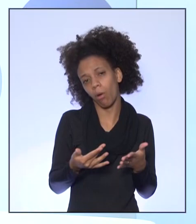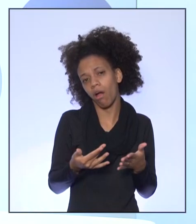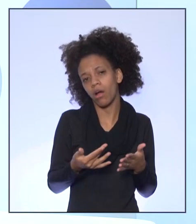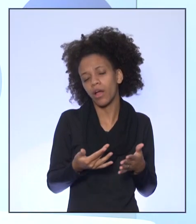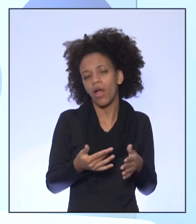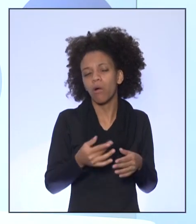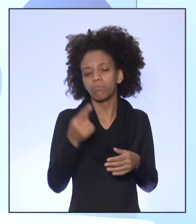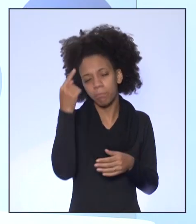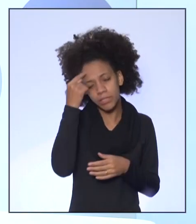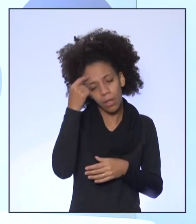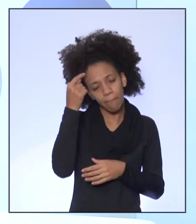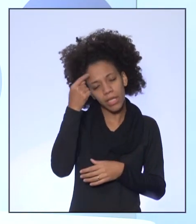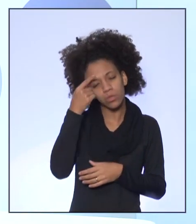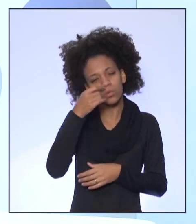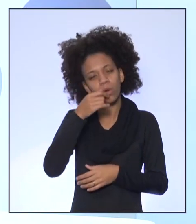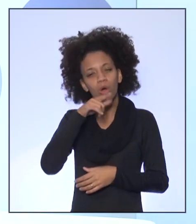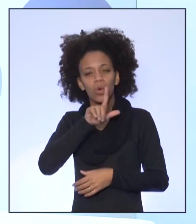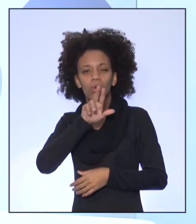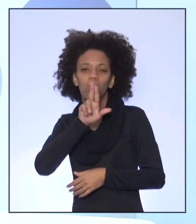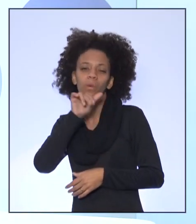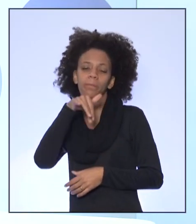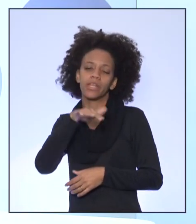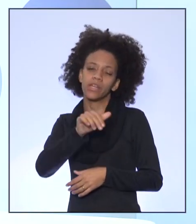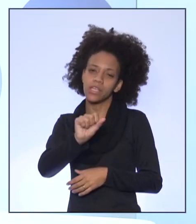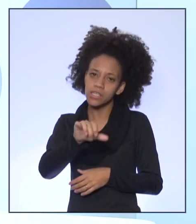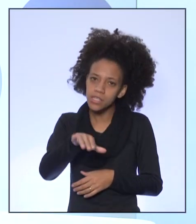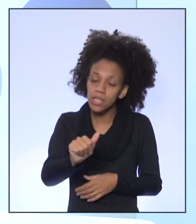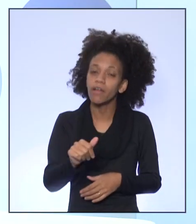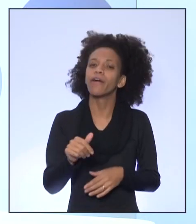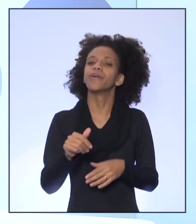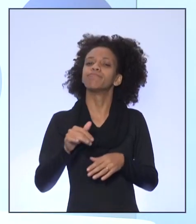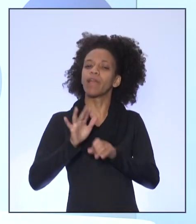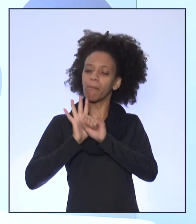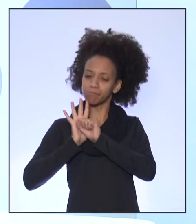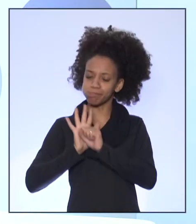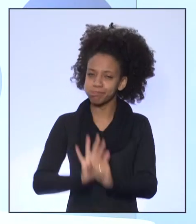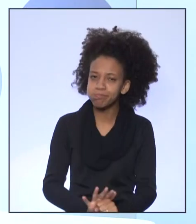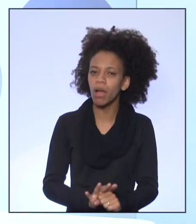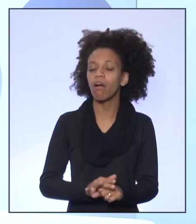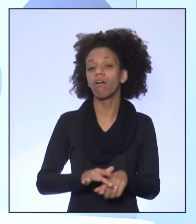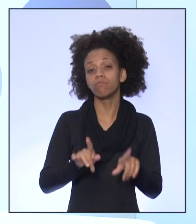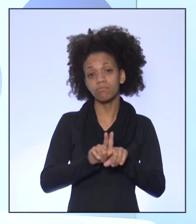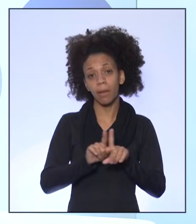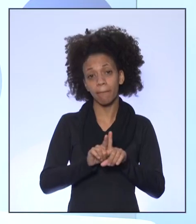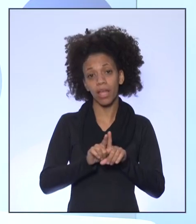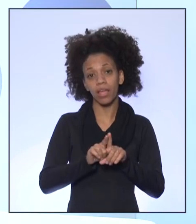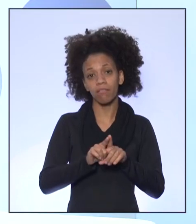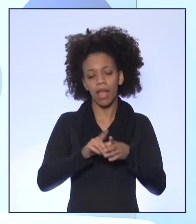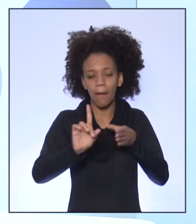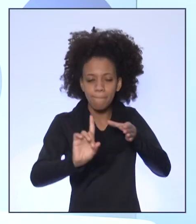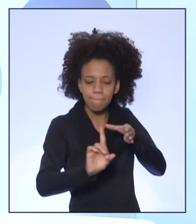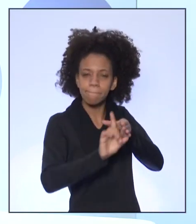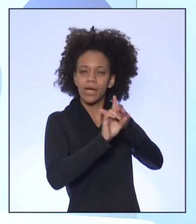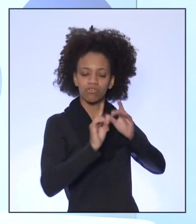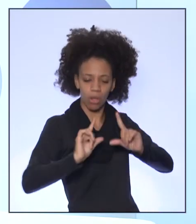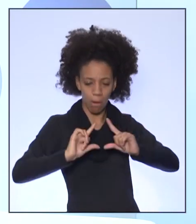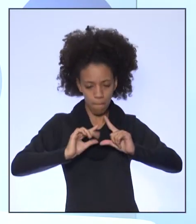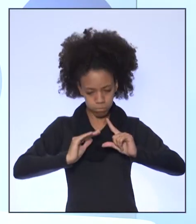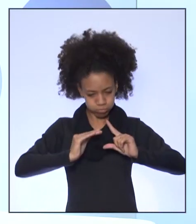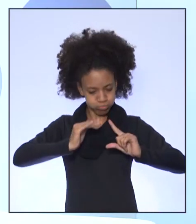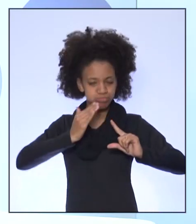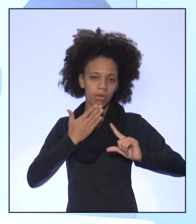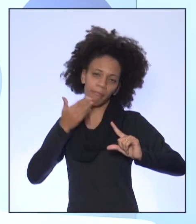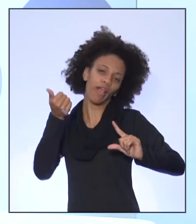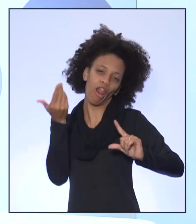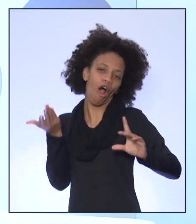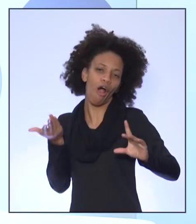pensamento iluminista, eles querem derrubar esse antigo regime, porque agora eles querem também fazer parte de uma camada social, uma posição melhor, para que eles